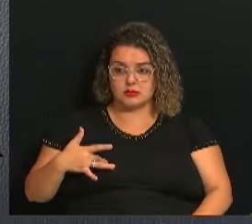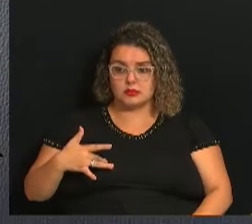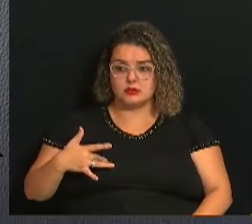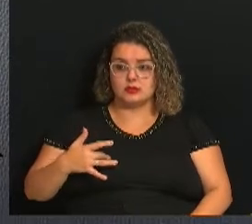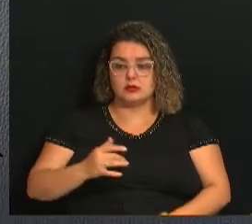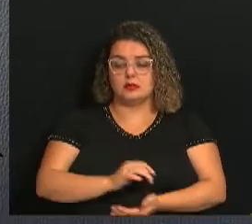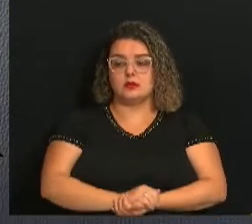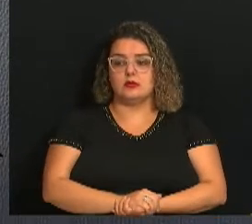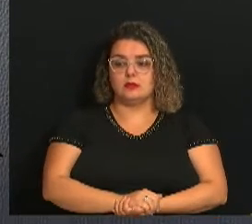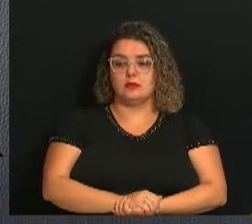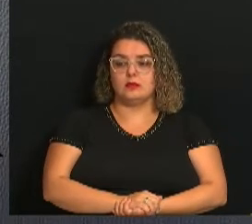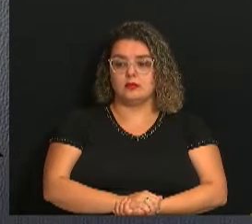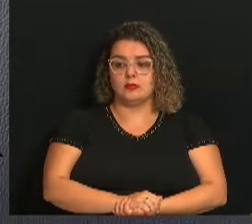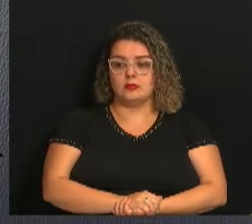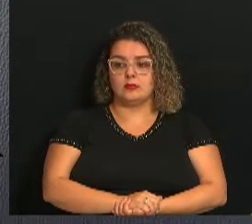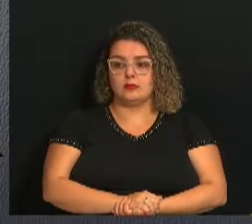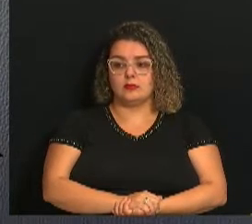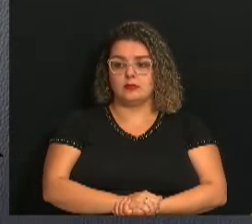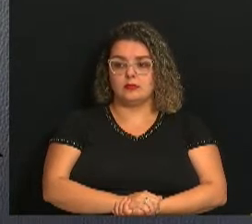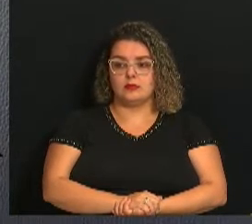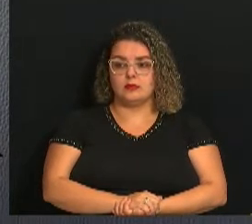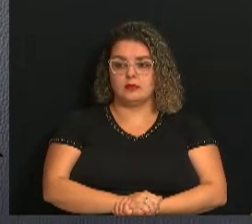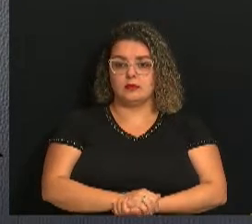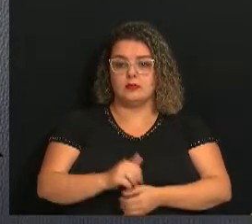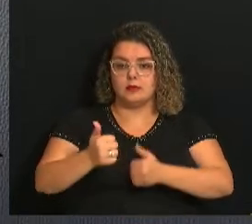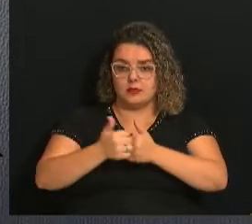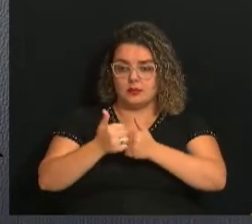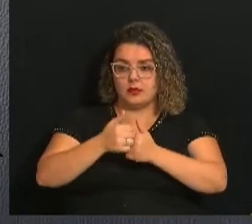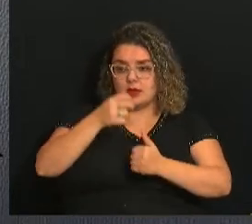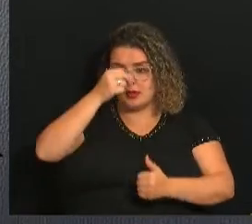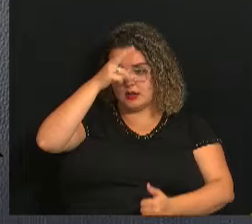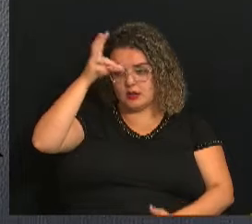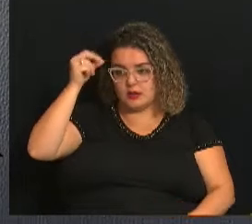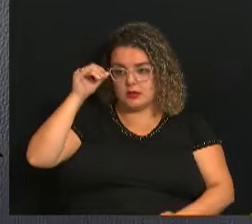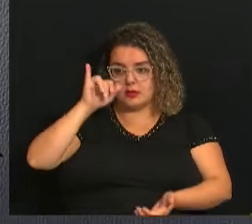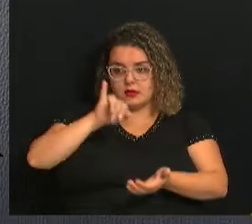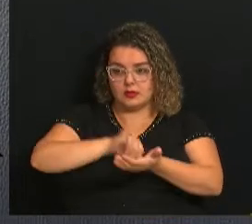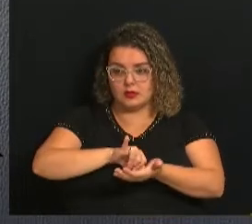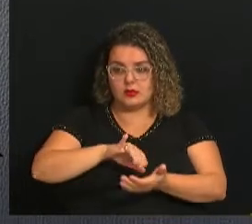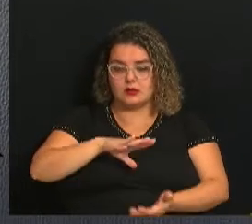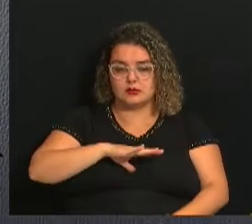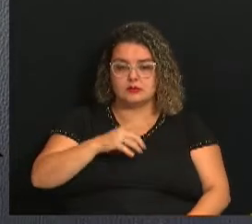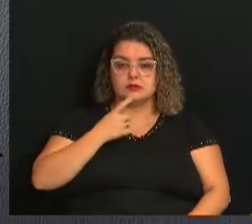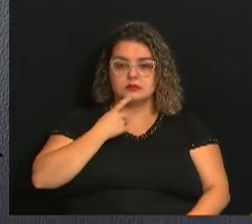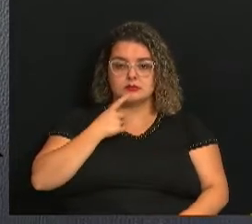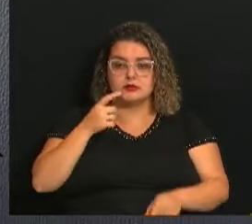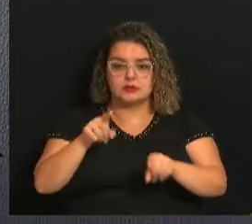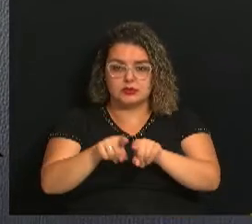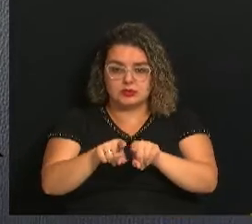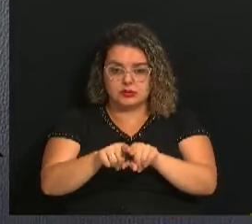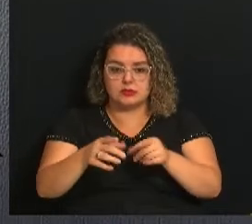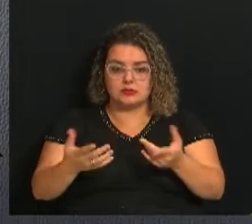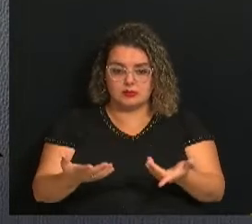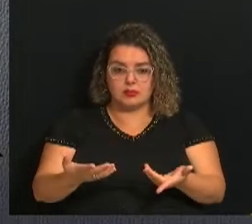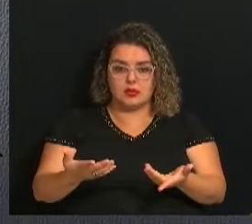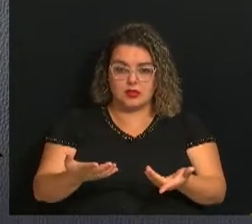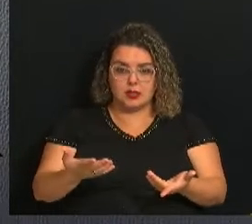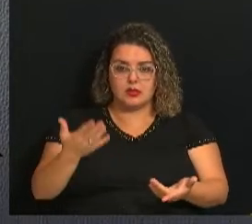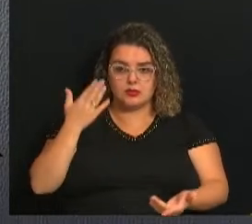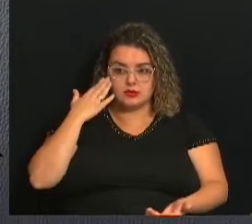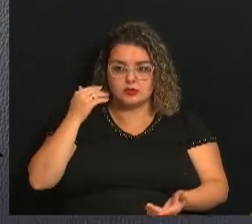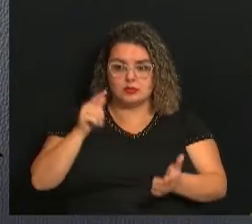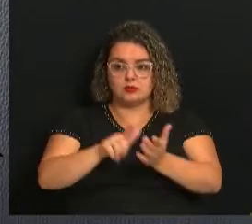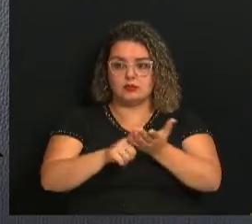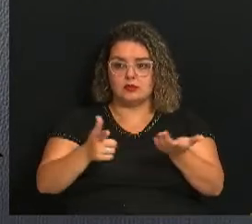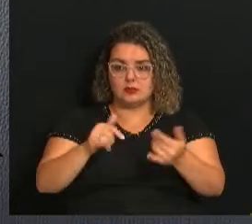lado da Prefeitura, né, da sede da Prefeitura Municipal de Campinas, que também, né, a gente soube pela imprensa,